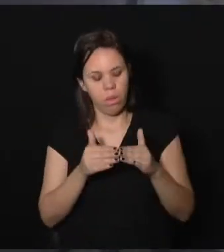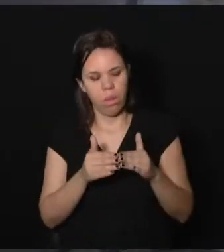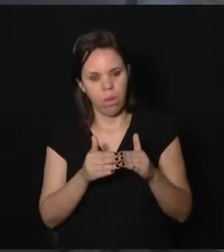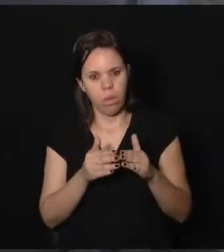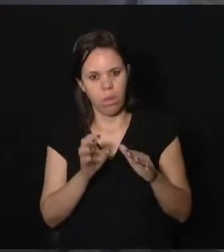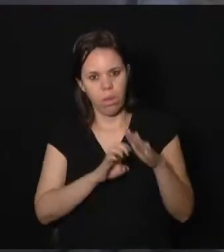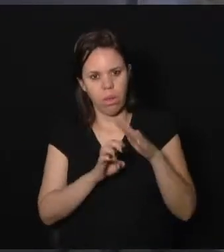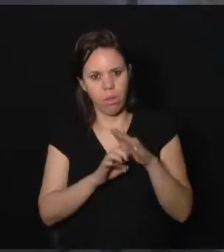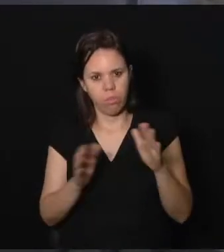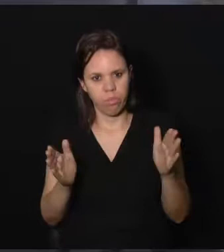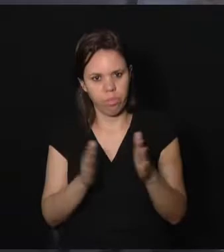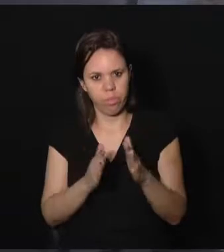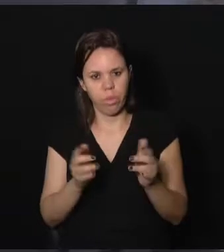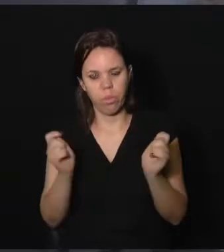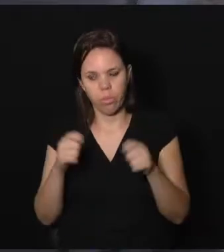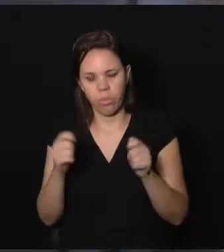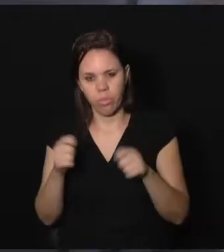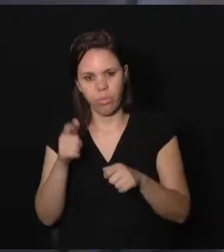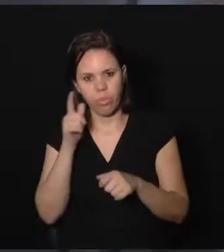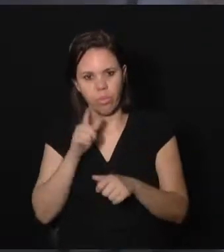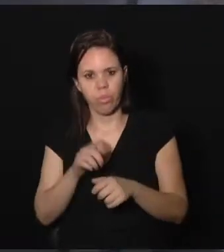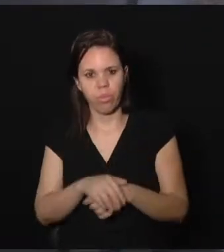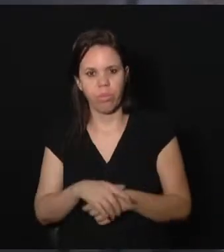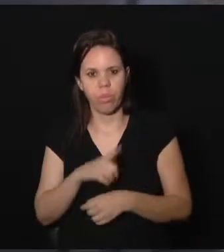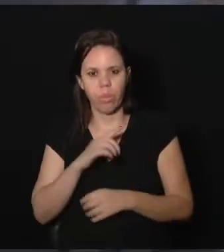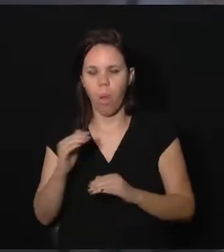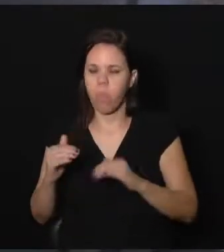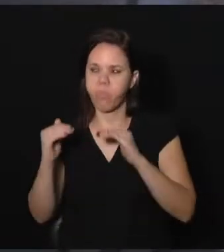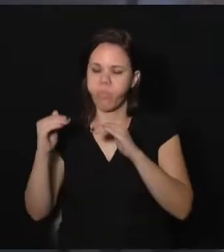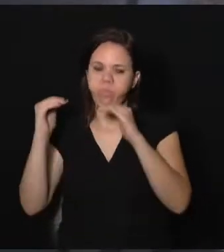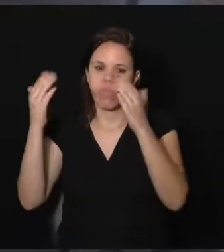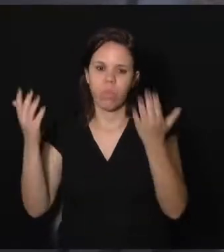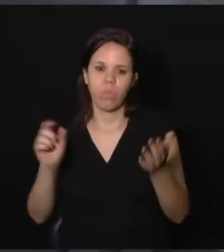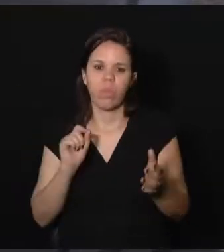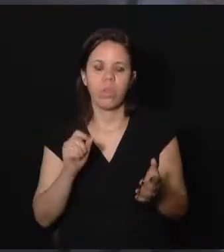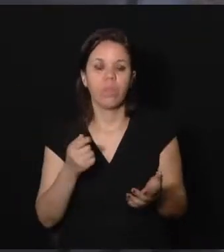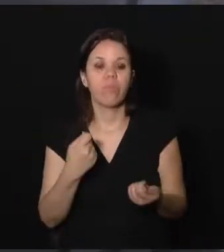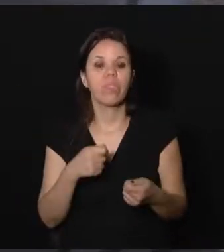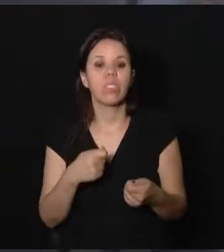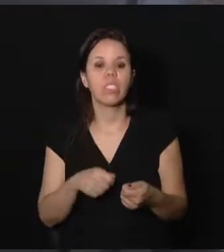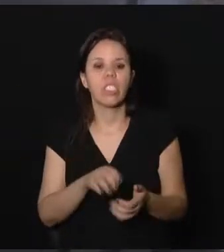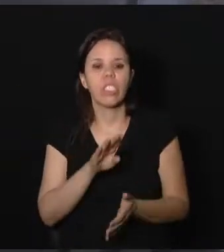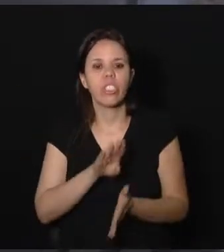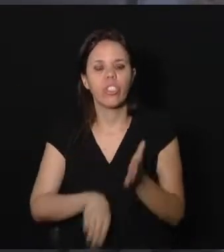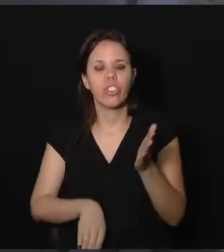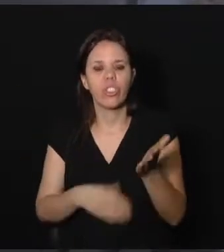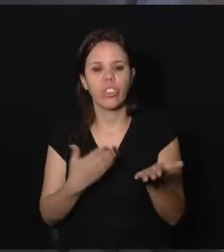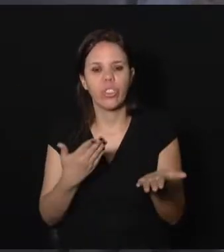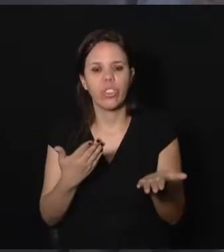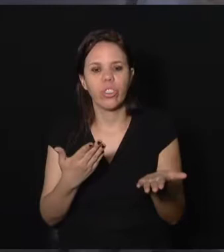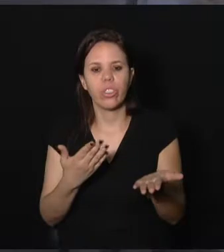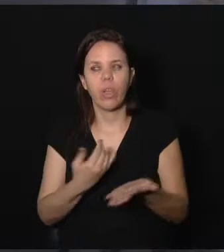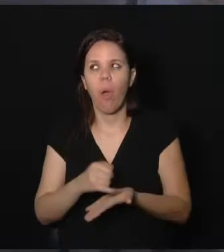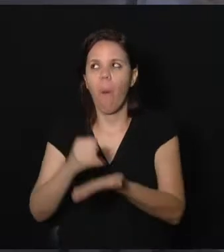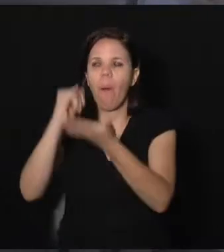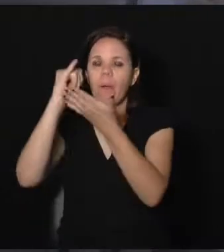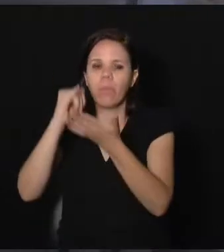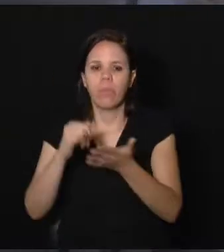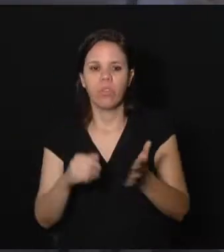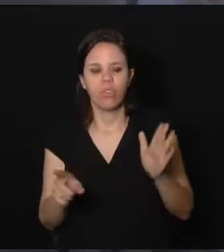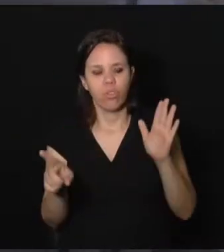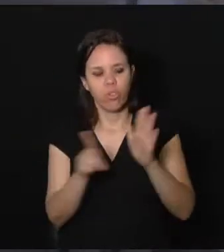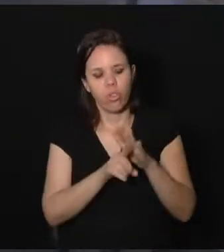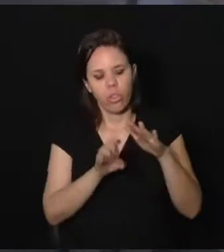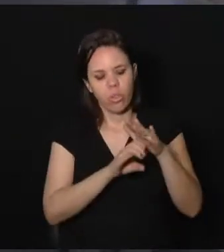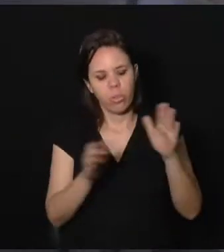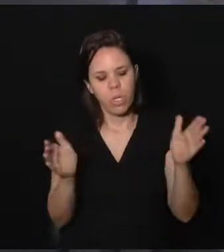pequenas empresas, para que eles consigam subir. Quem precisa de isenção é o pequeno empresário, e não o grande